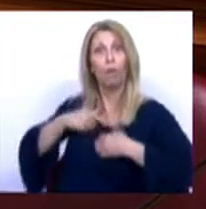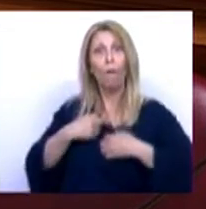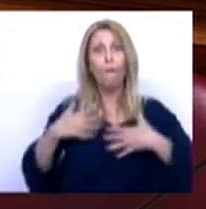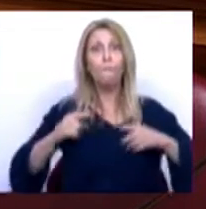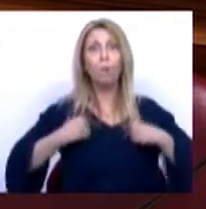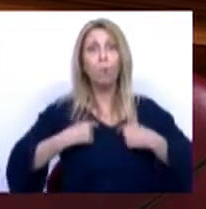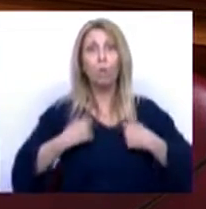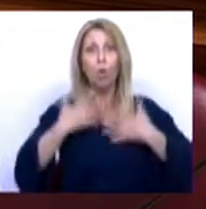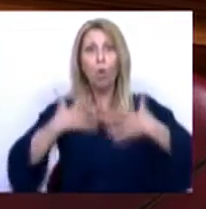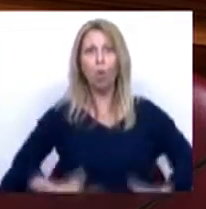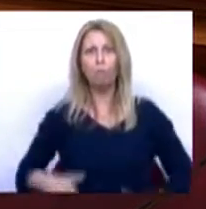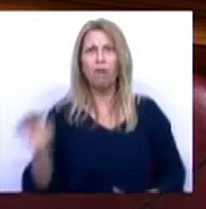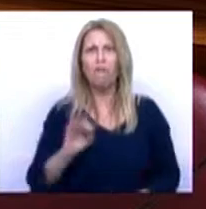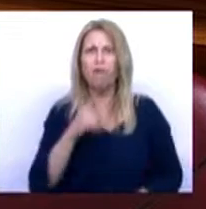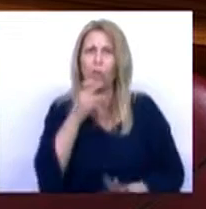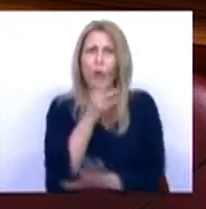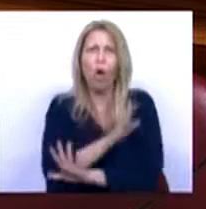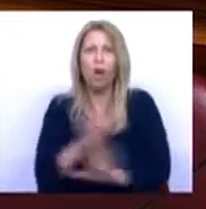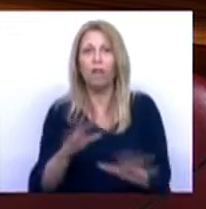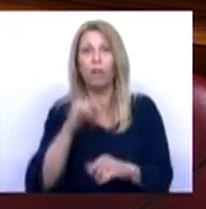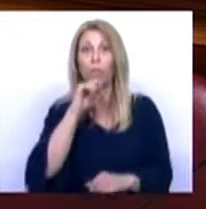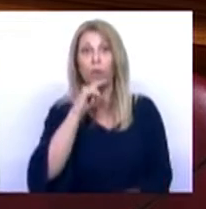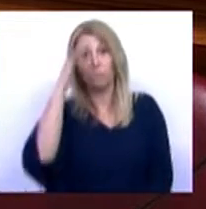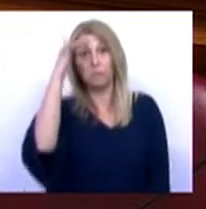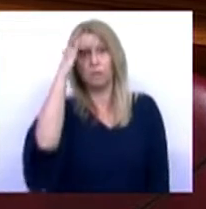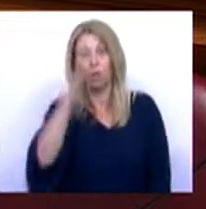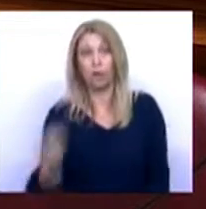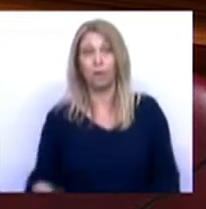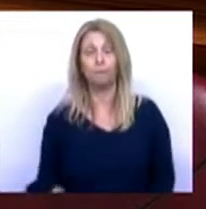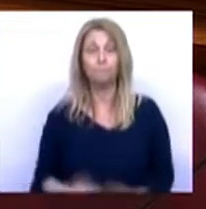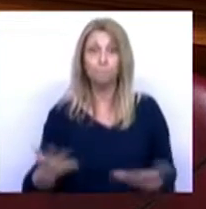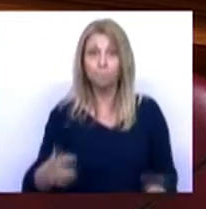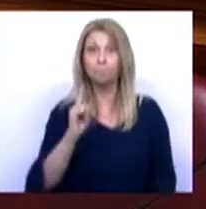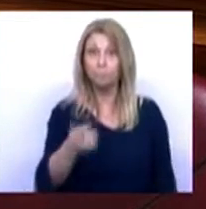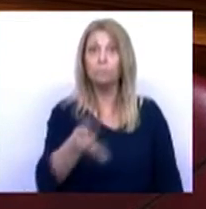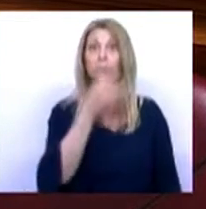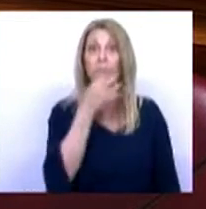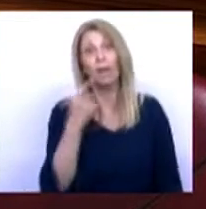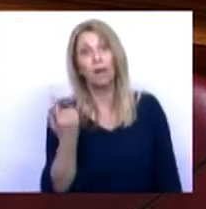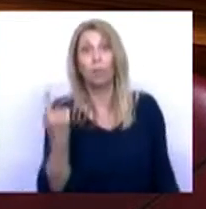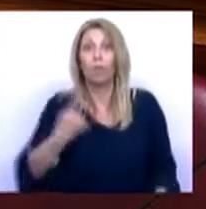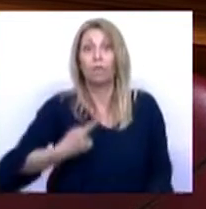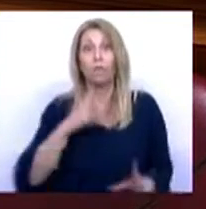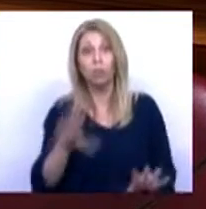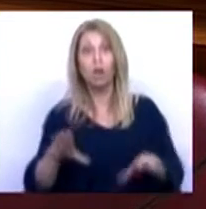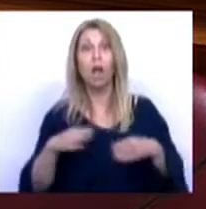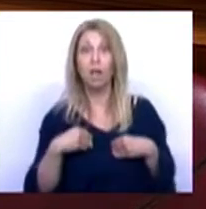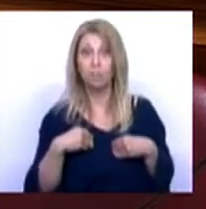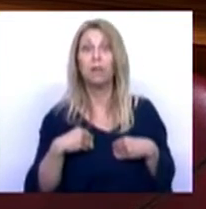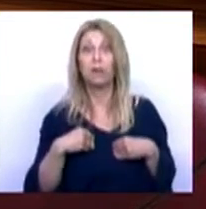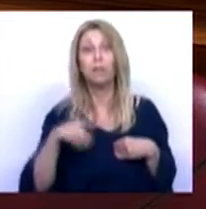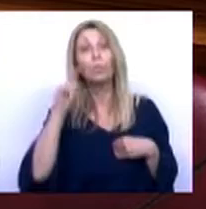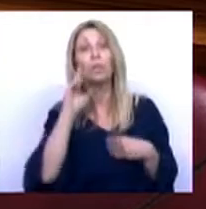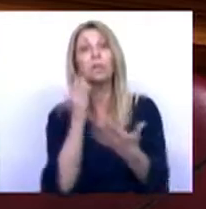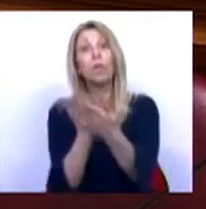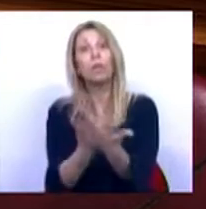podemos imaginar. E quando é disso que estamos a falar, então talvez devamos admitir que proteger essas